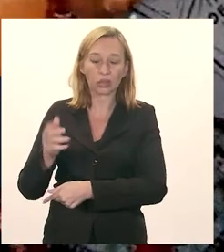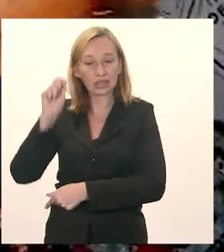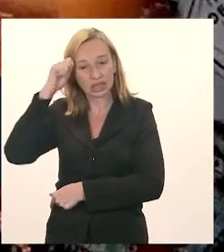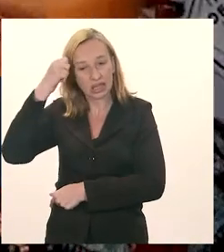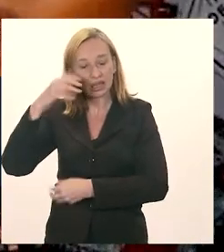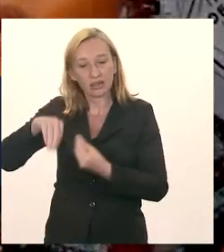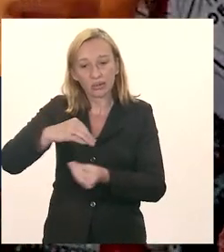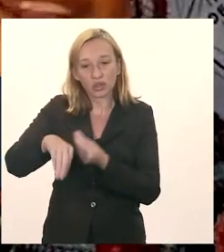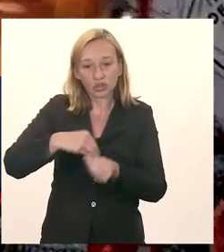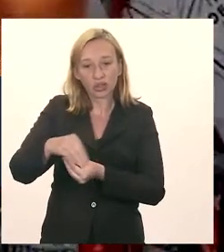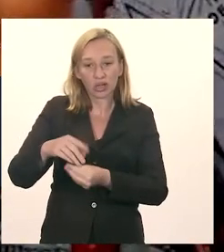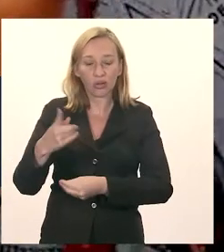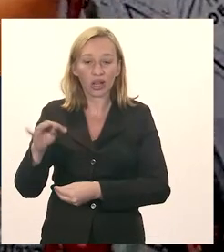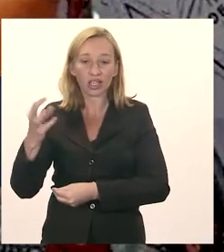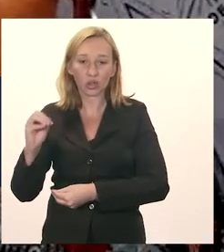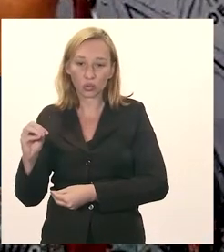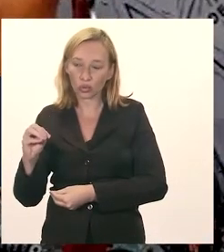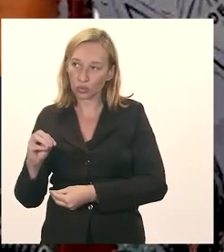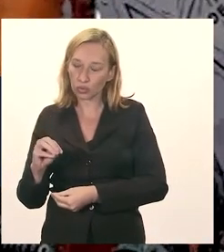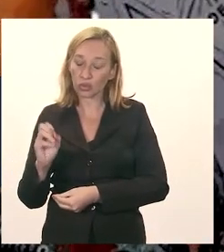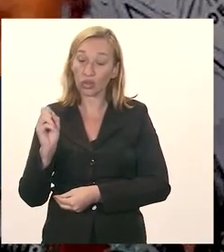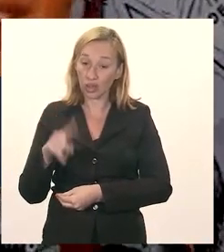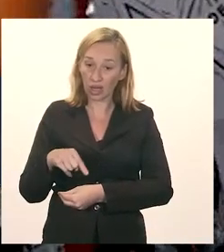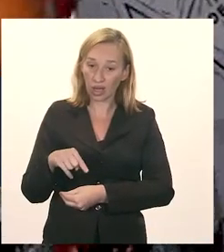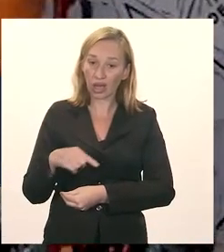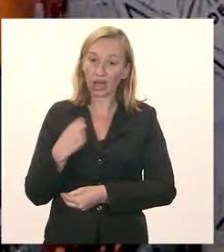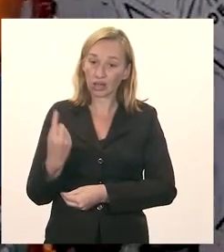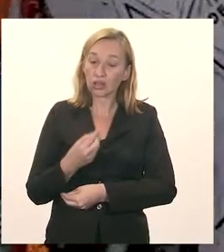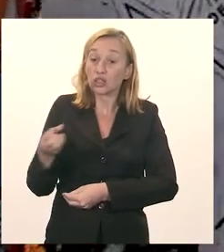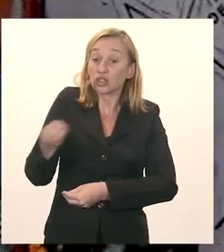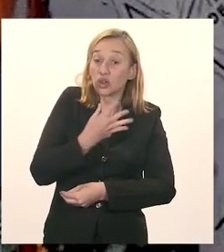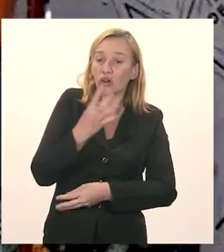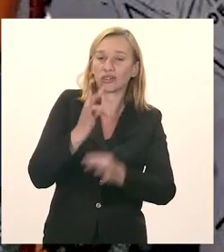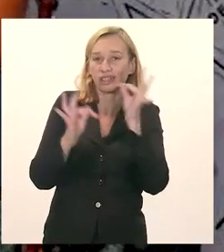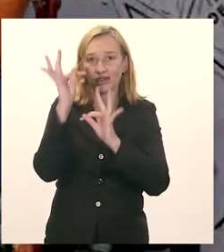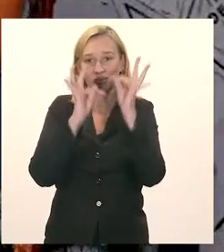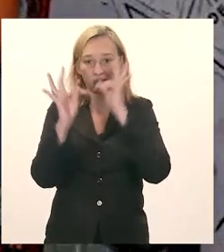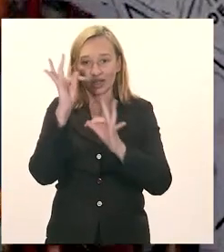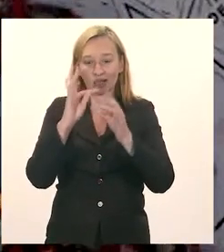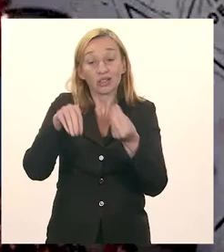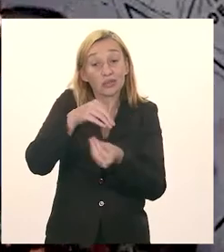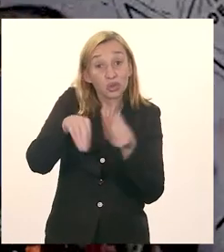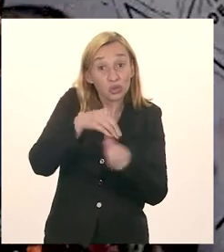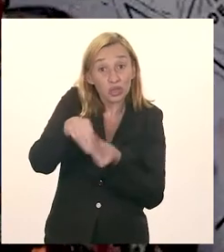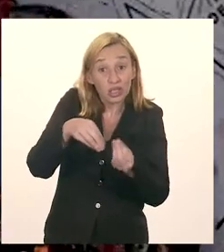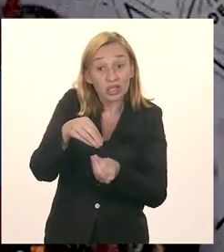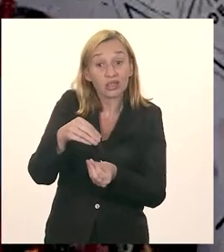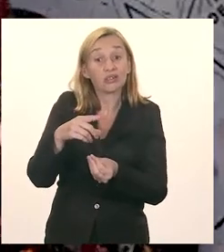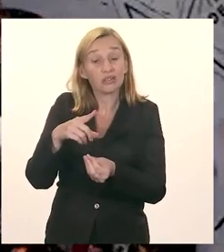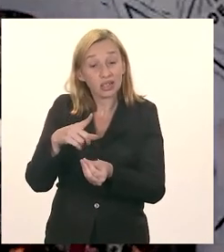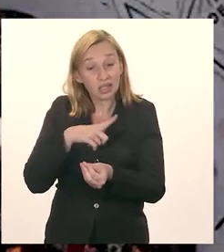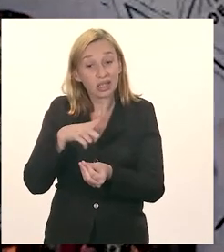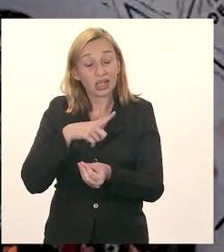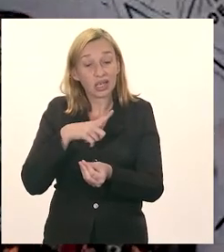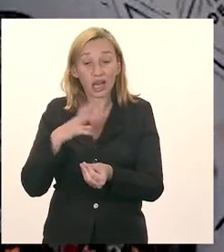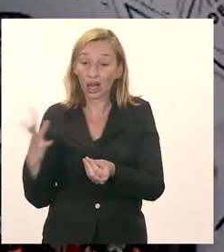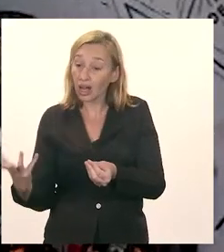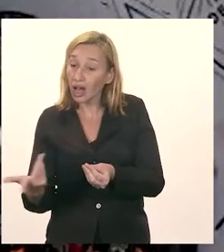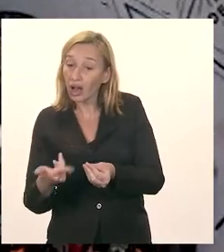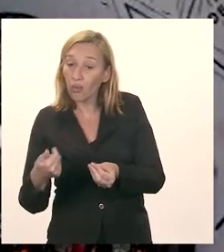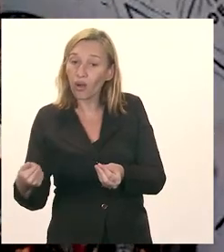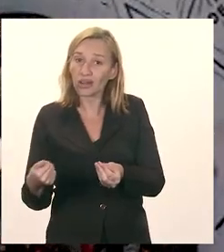e a gente vai misturar com o eletrônico, que são as novas tecnologias. E aí, você misturando isso, você vai trazer para a